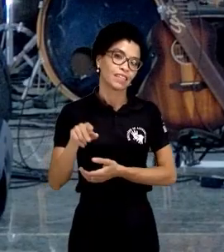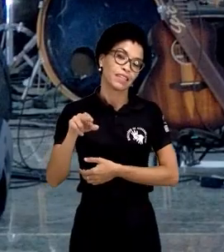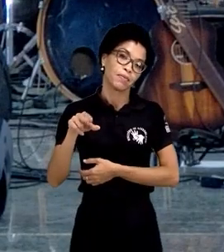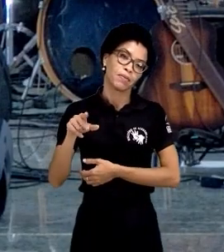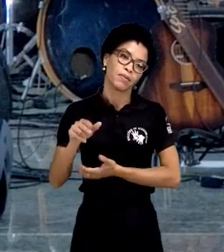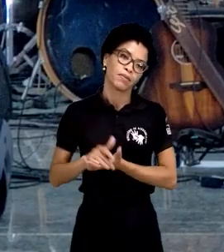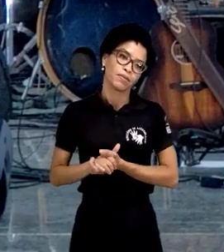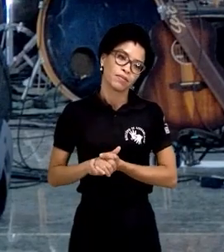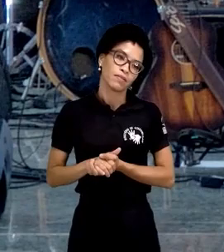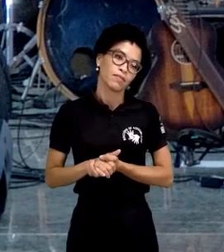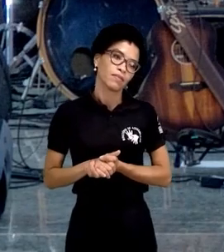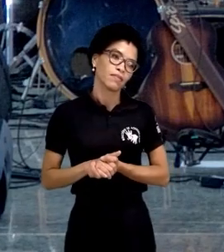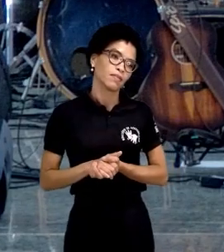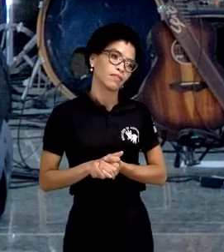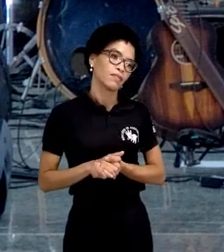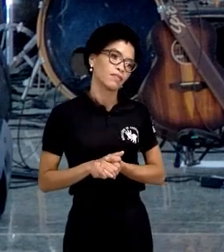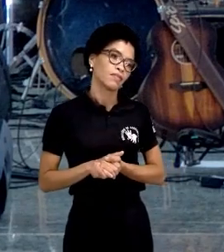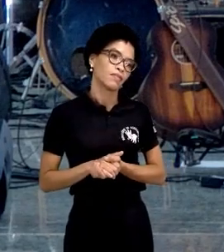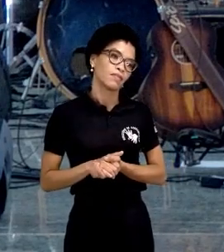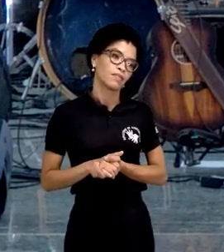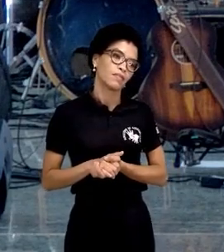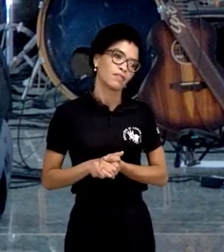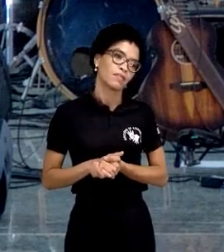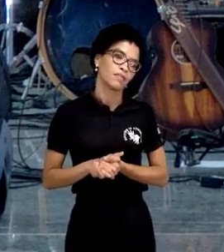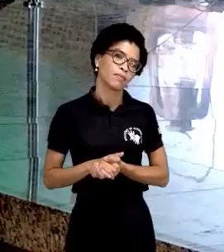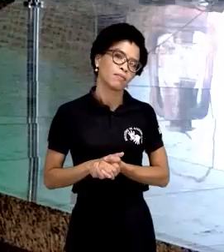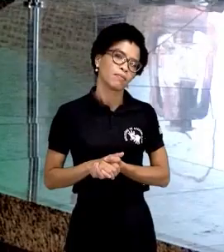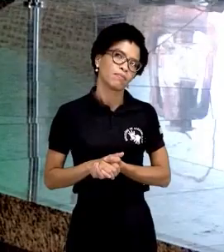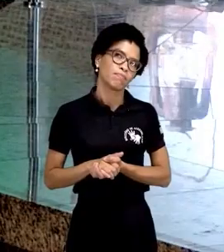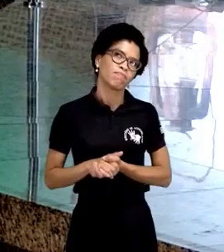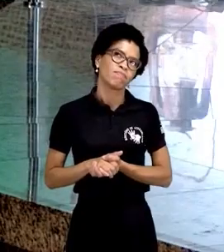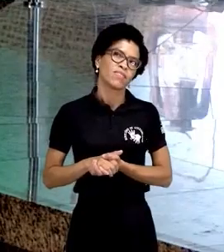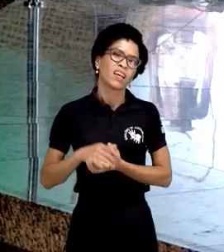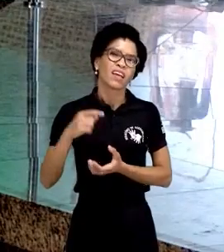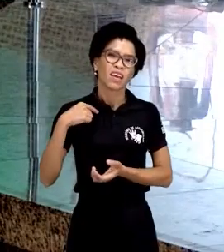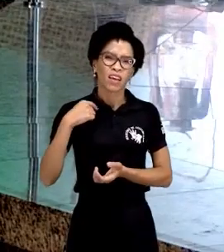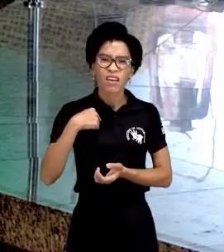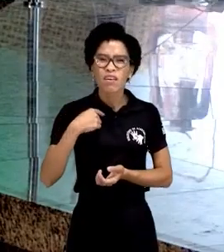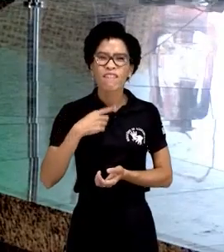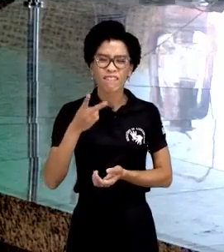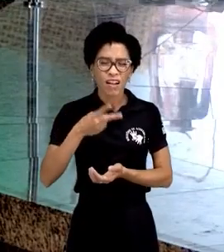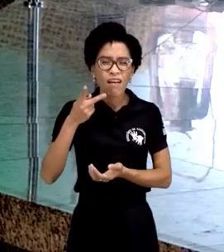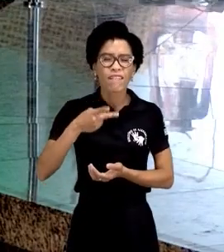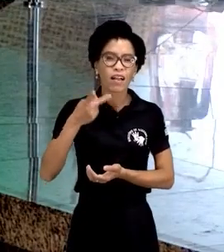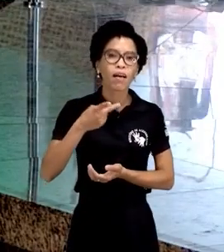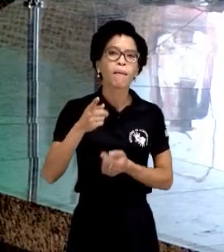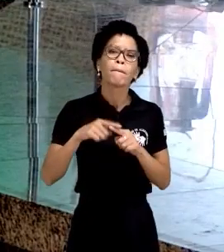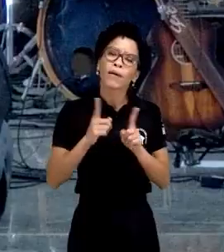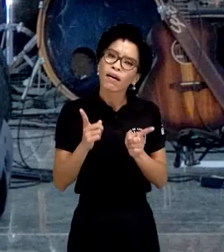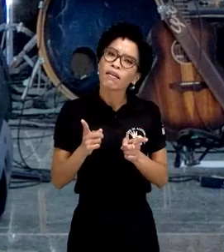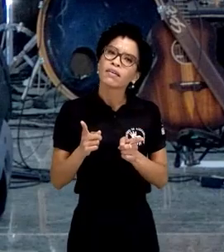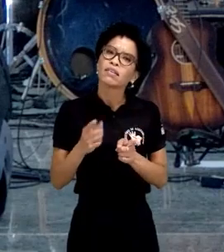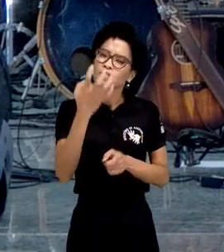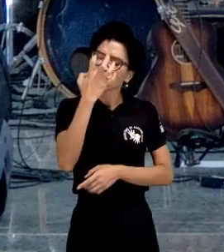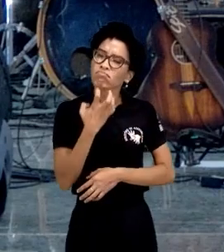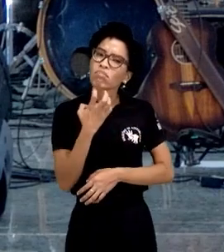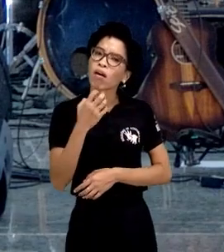gente encerre essa mensagem com alegria no coração. Porque esse privilégio de ser sal e luz é